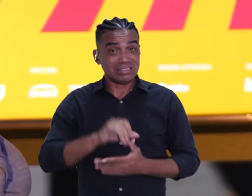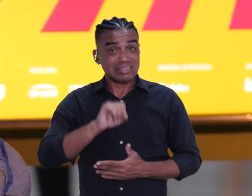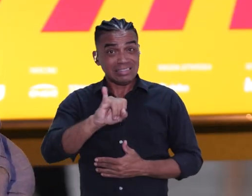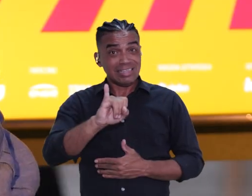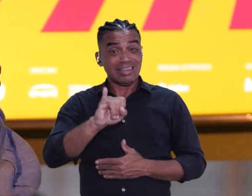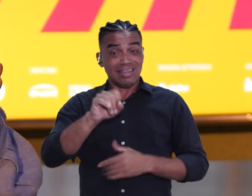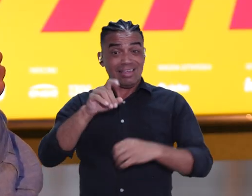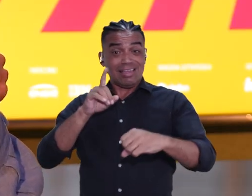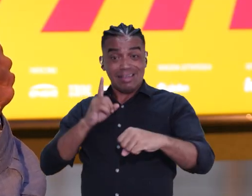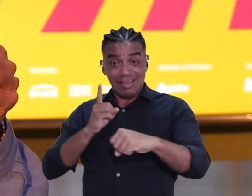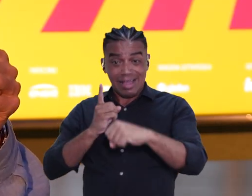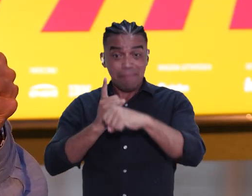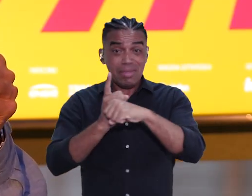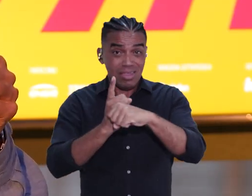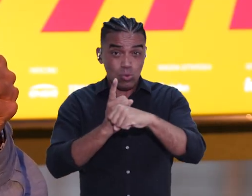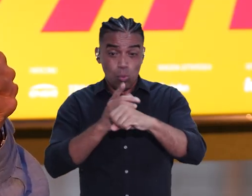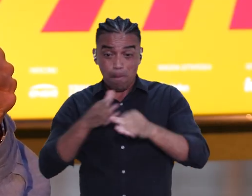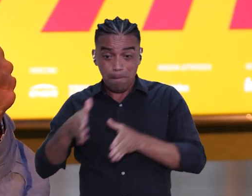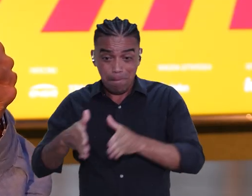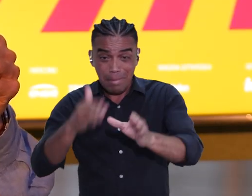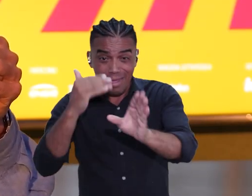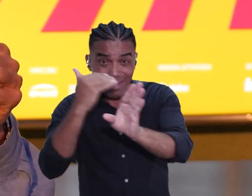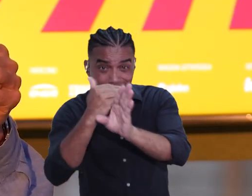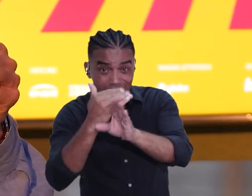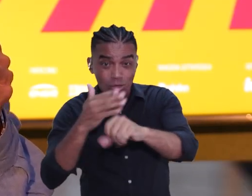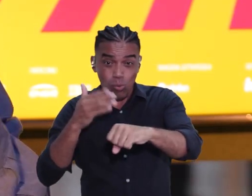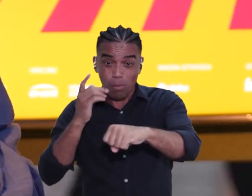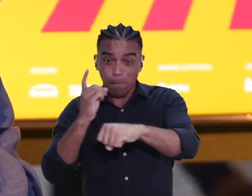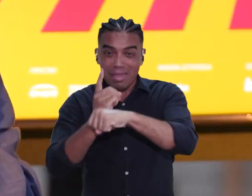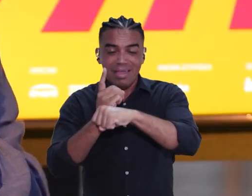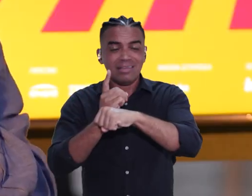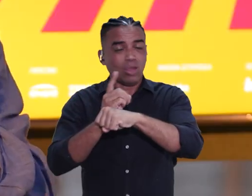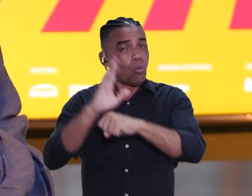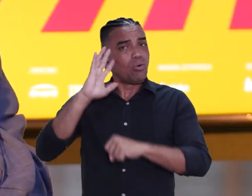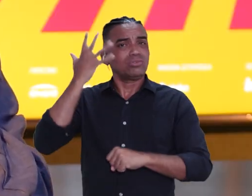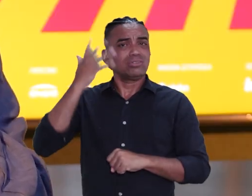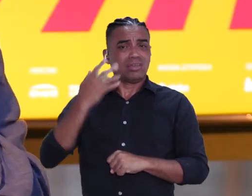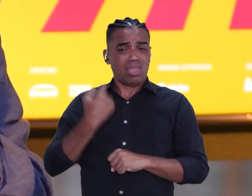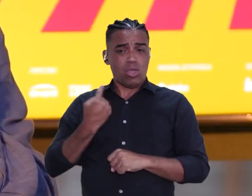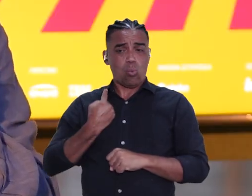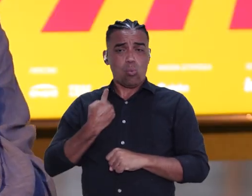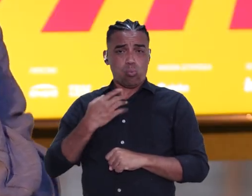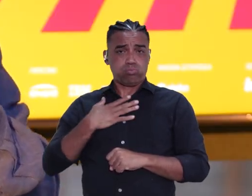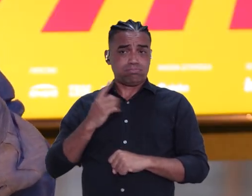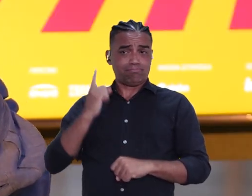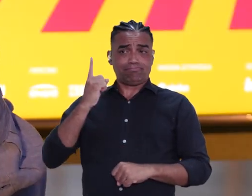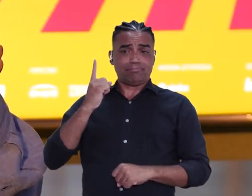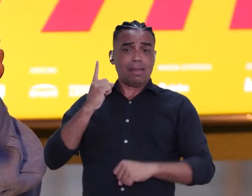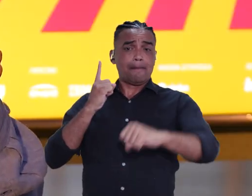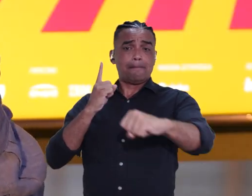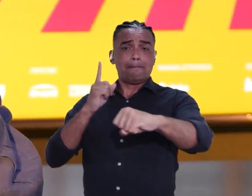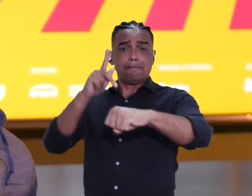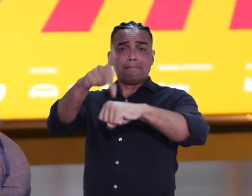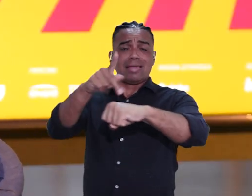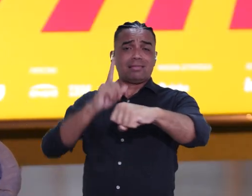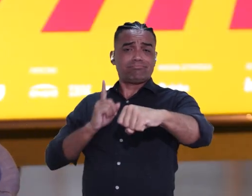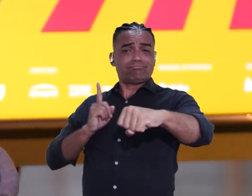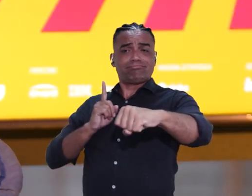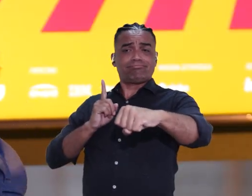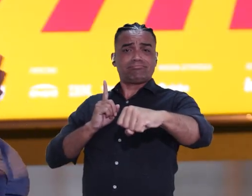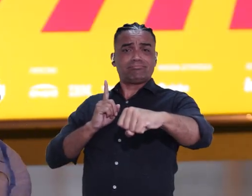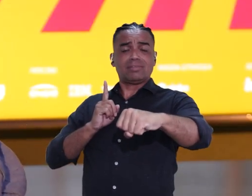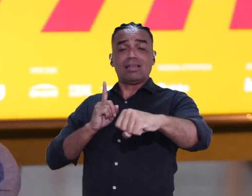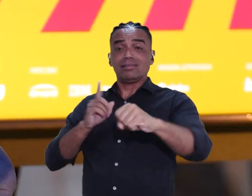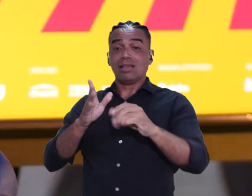do caminho havia uma pedra, é evidente que se cria uma situação. Eu aqui, a pedra lá. Havia, lá estava a pedra. Agora, no